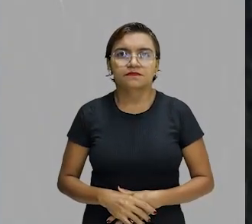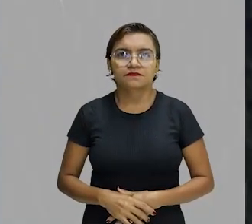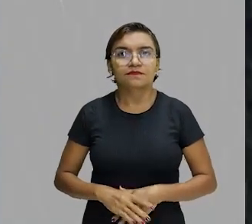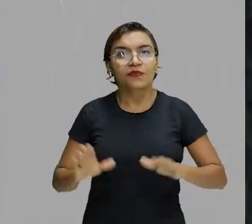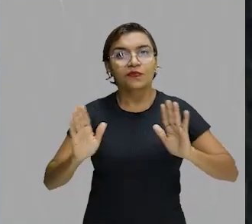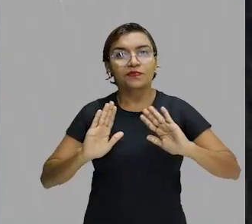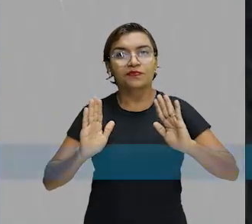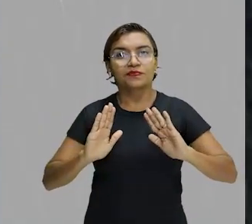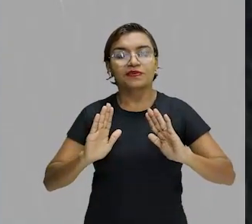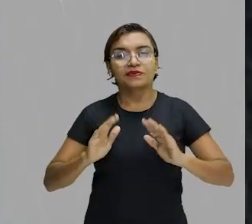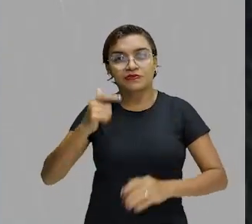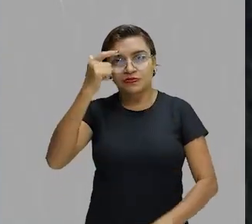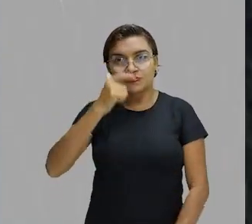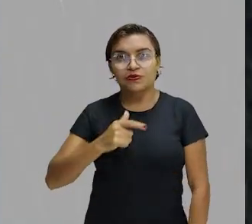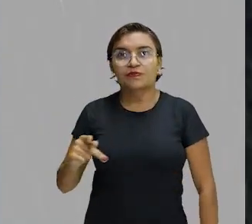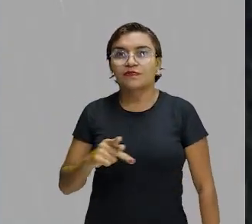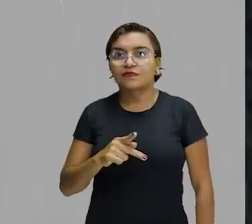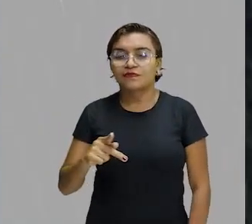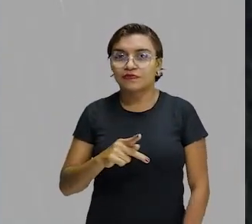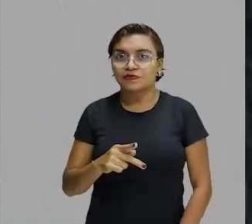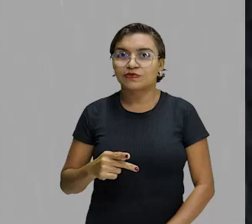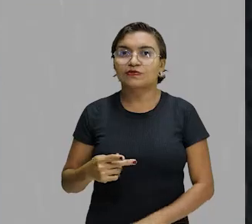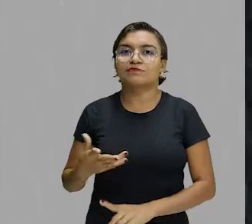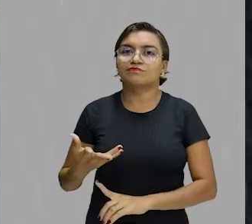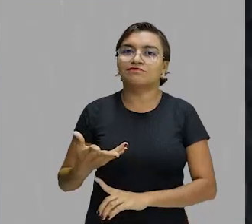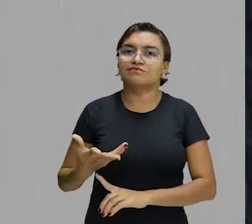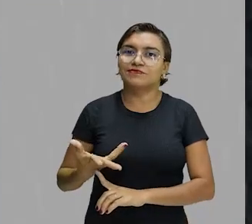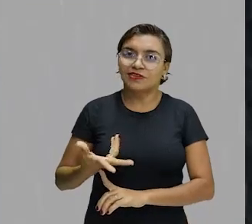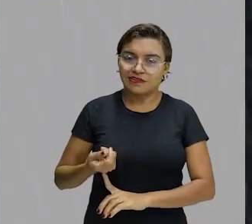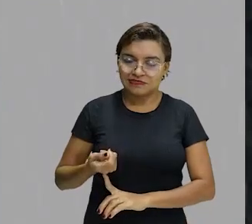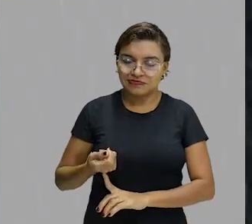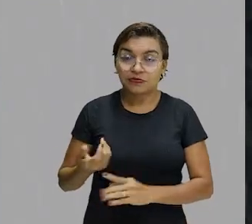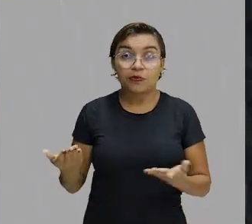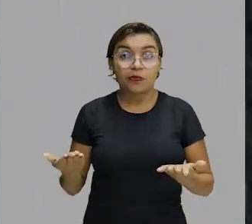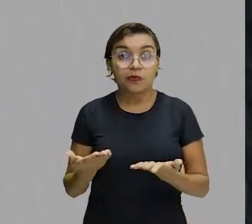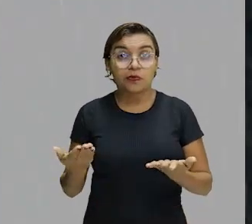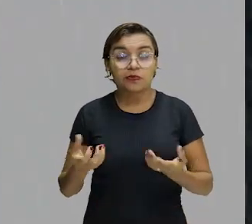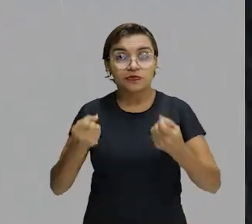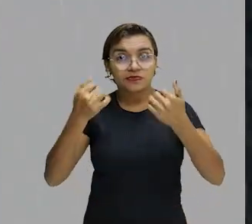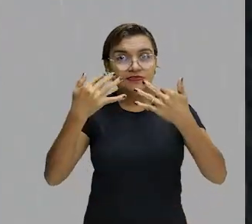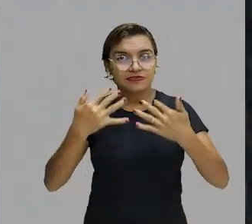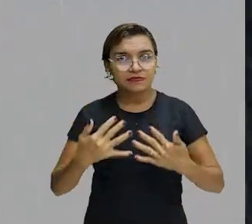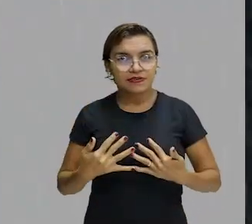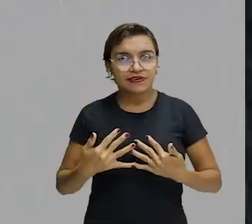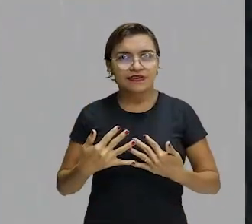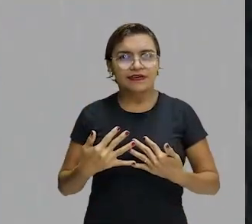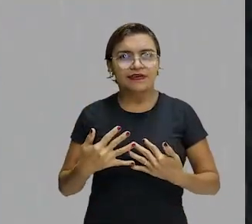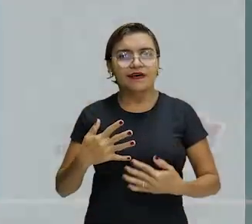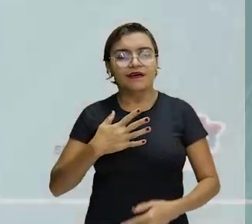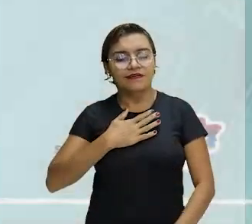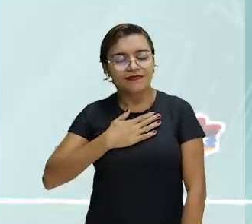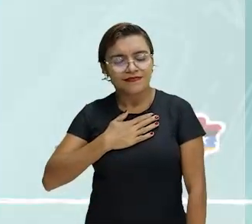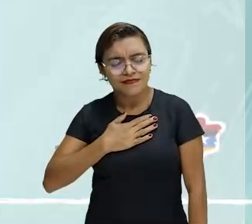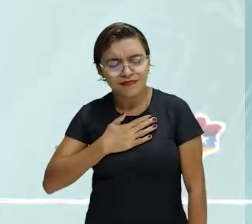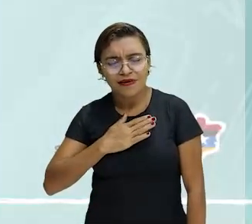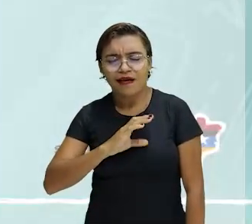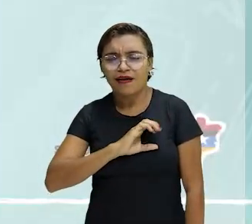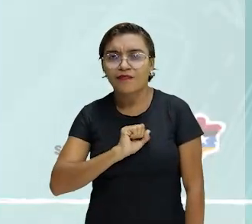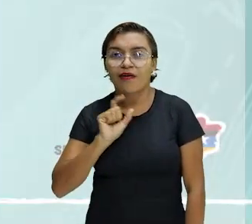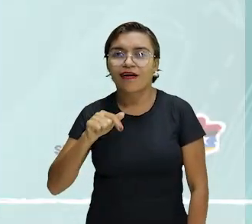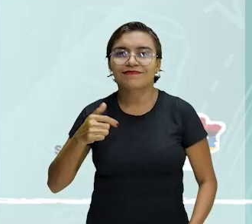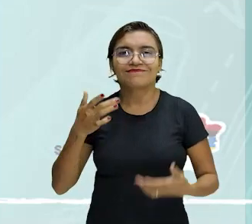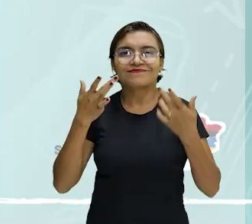Olá, gente. Professor Marcos Dominici aqui, professor de arte, e hoje a gente vai falar sobre uma das minhas paixões, eu tenho que dizer isso, que chama-se